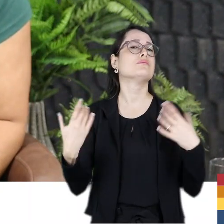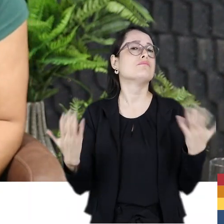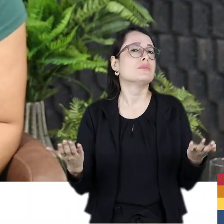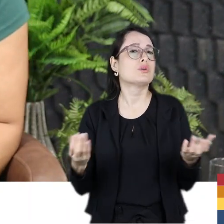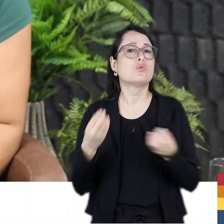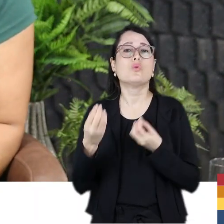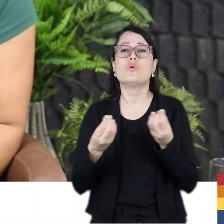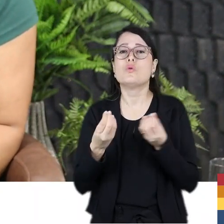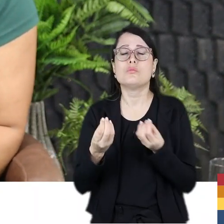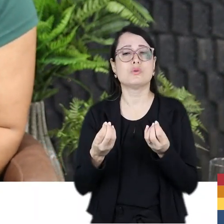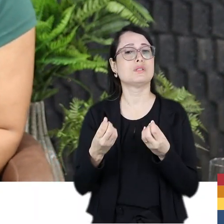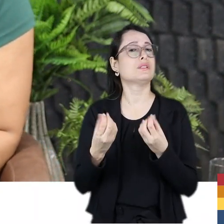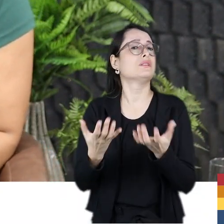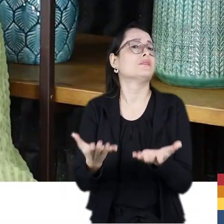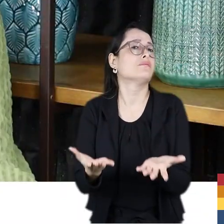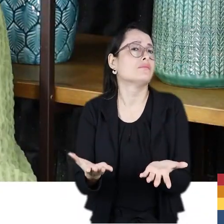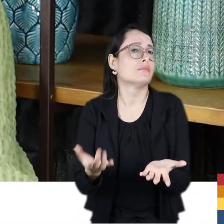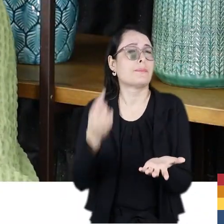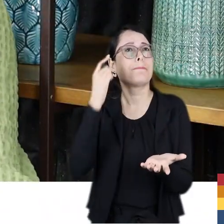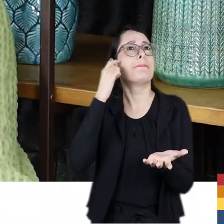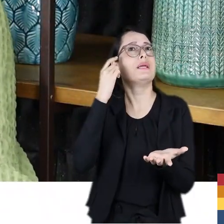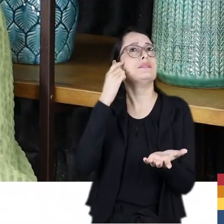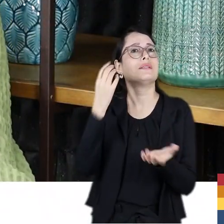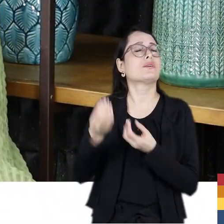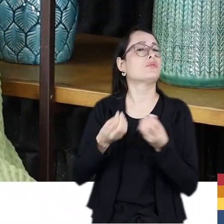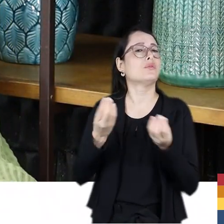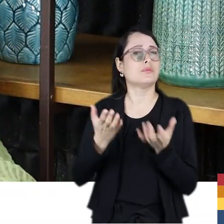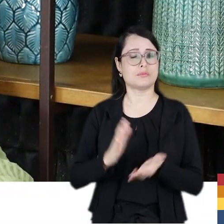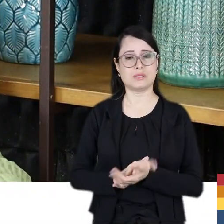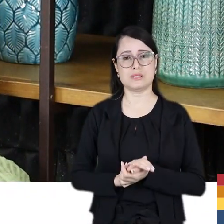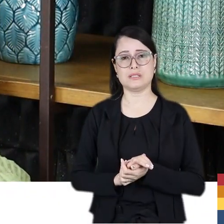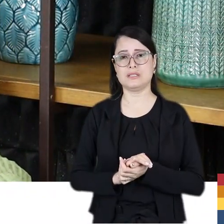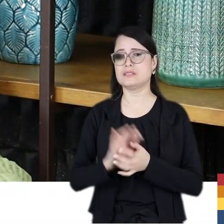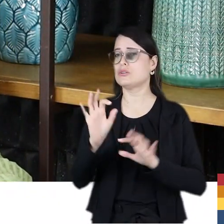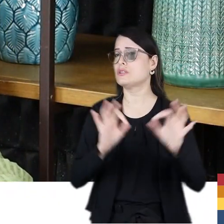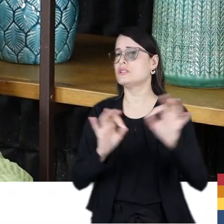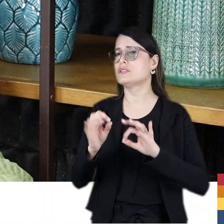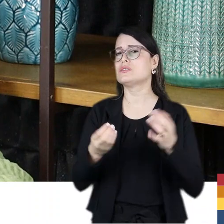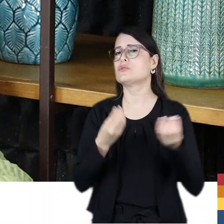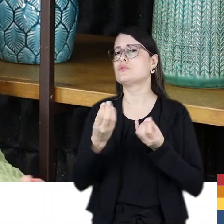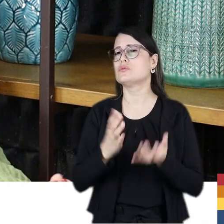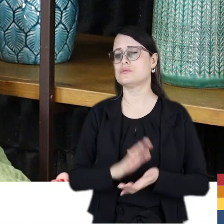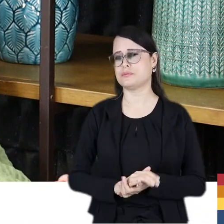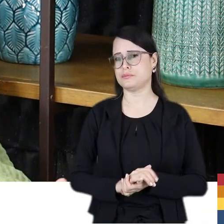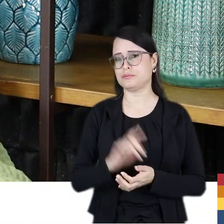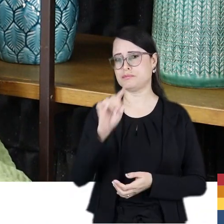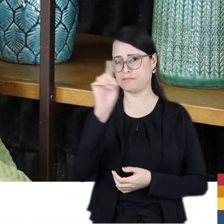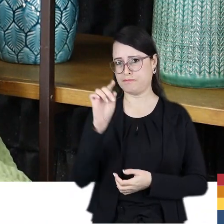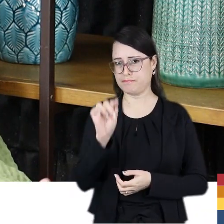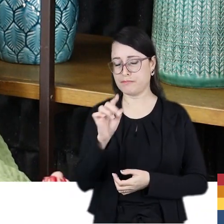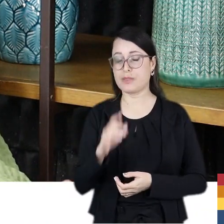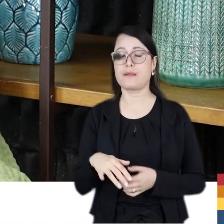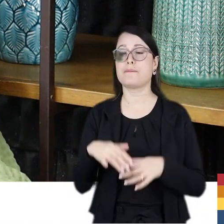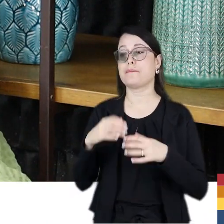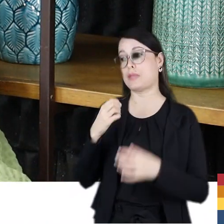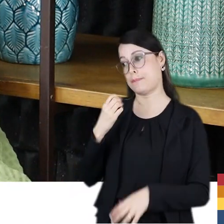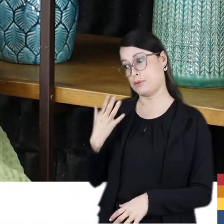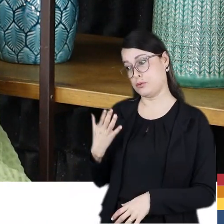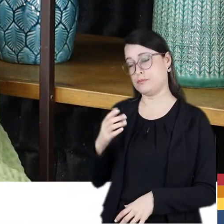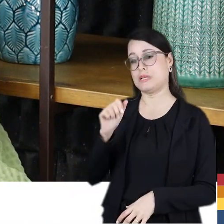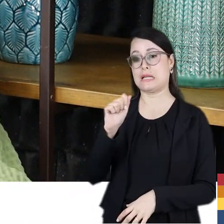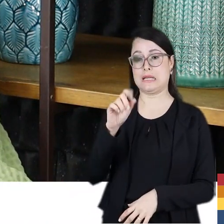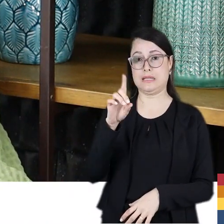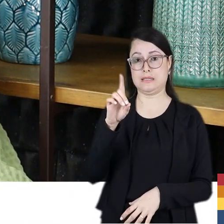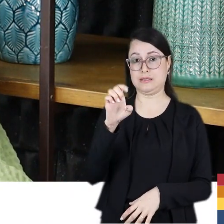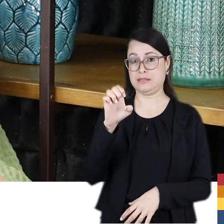realmente essa arquitetura? Bom, Adelaide, né? Nesse contexto do itinerário formativo de áreas,